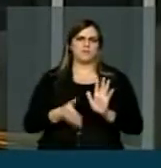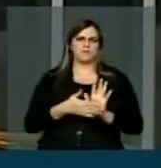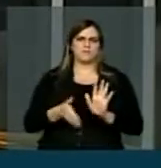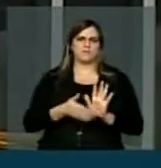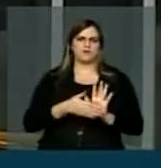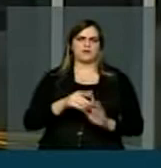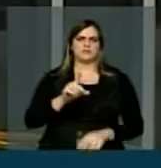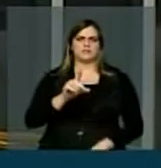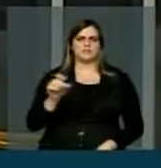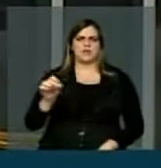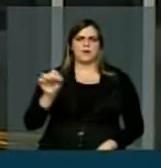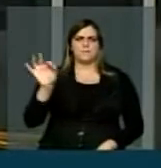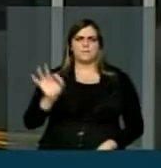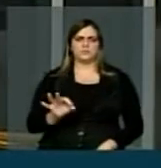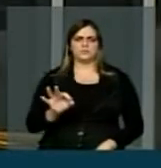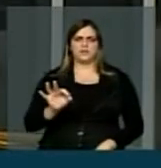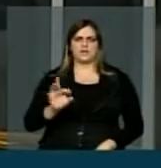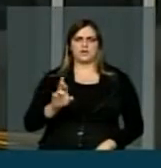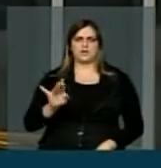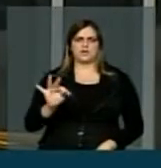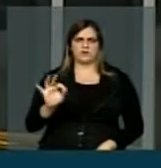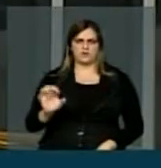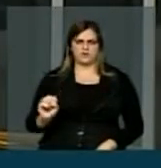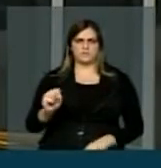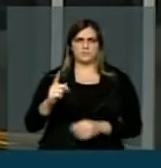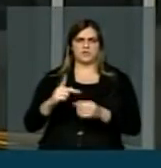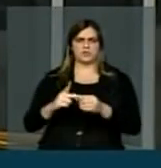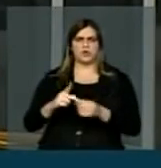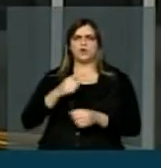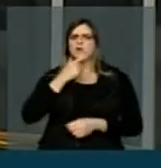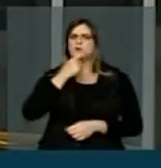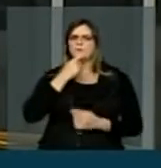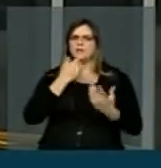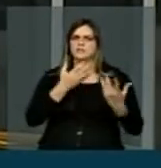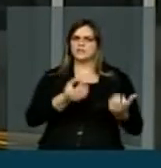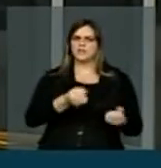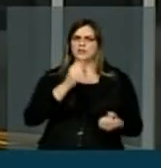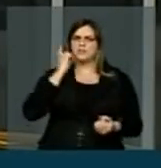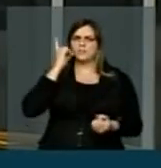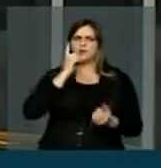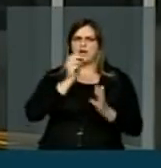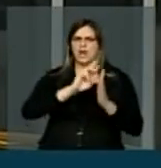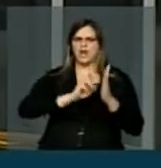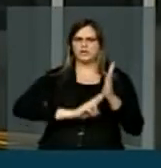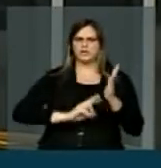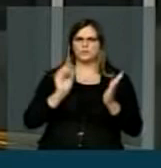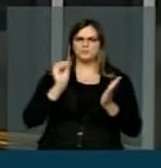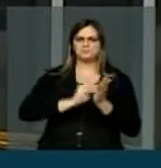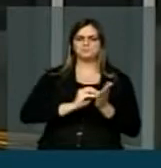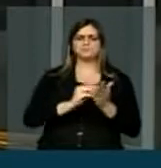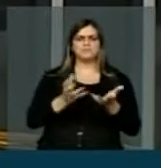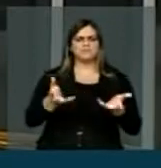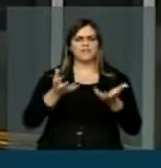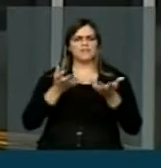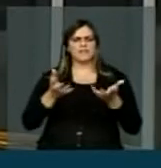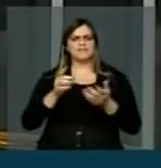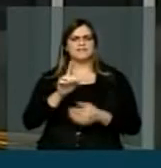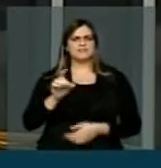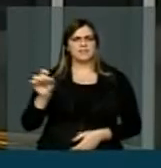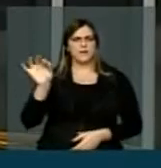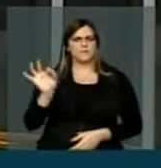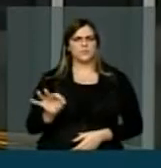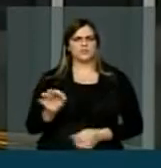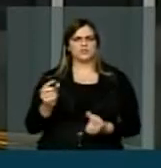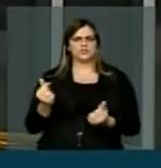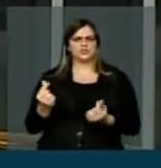essa proposta foi acolhida pelo relator, deputado Zaratini, 100% dos royalties do petróleo fossem